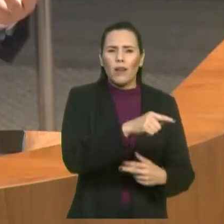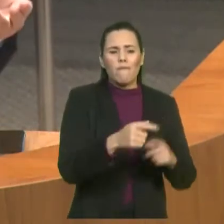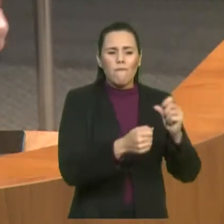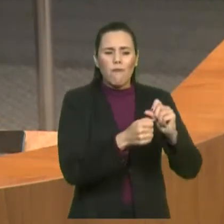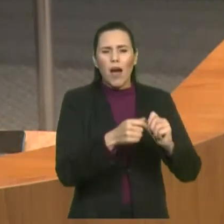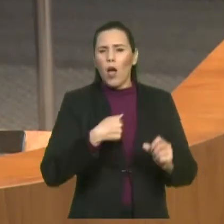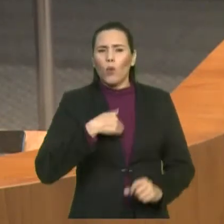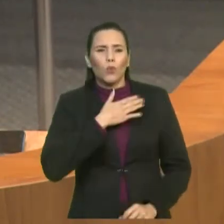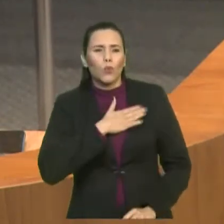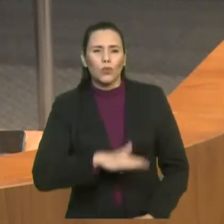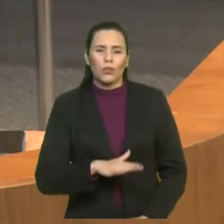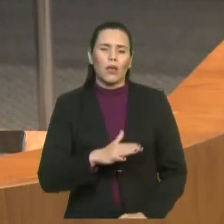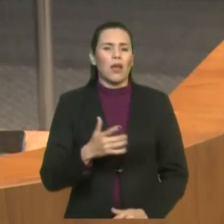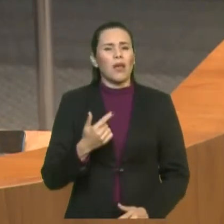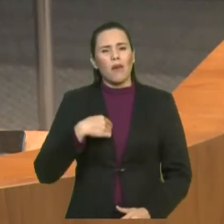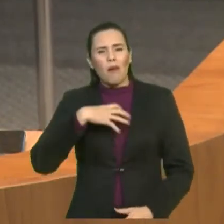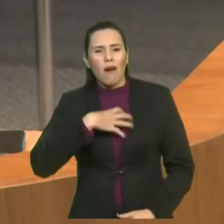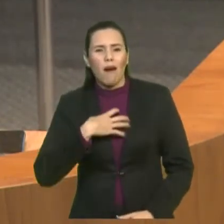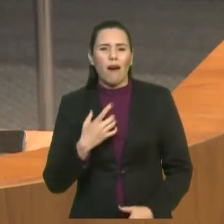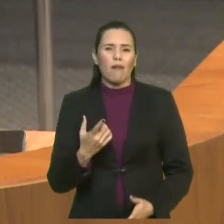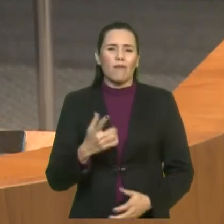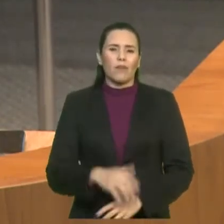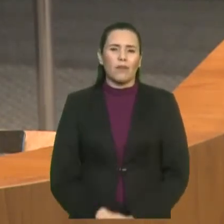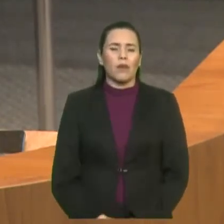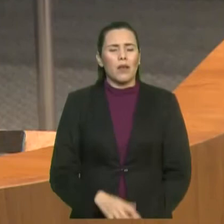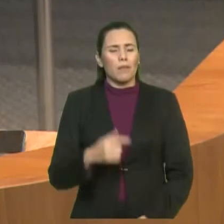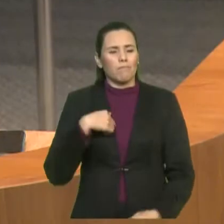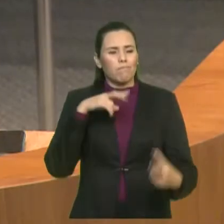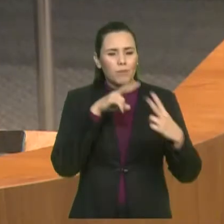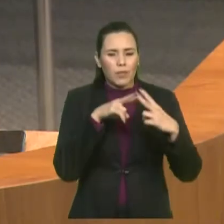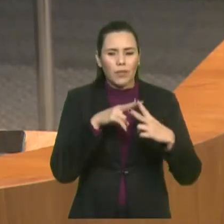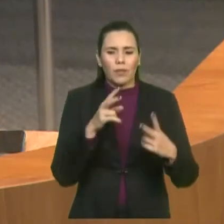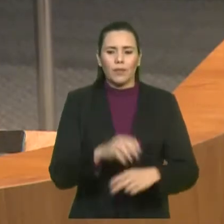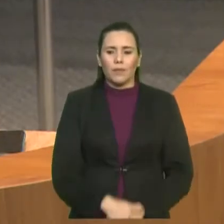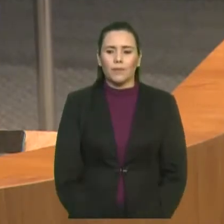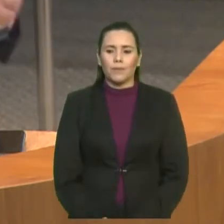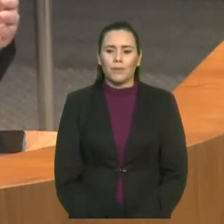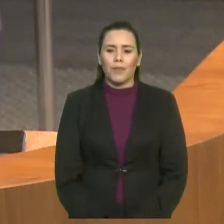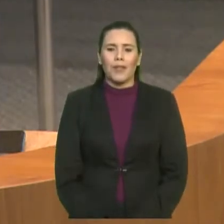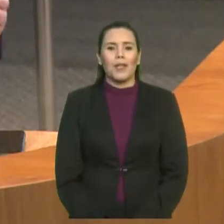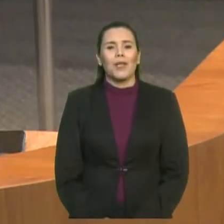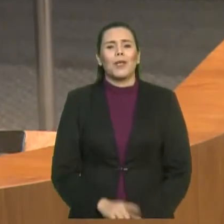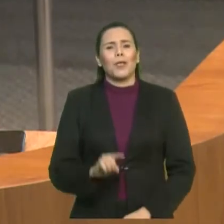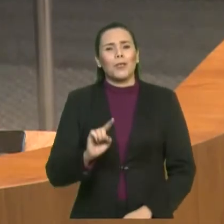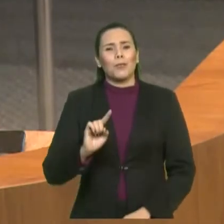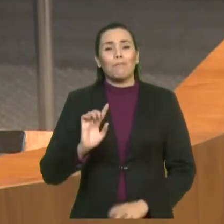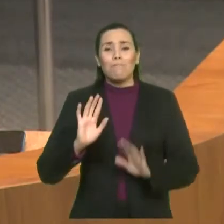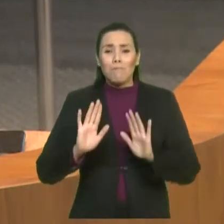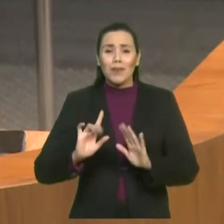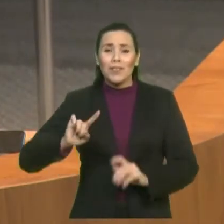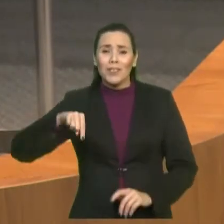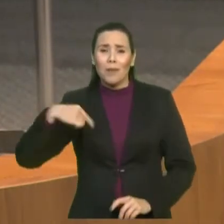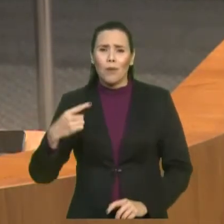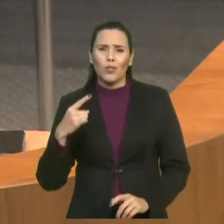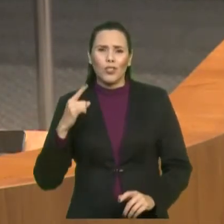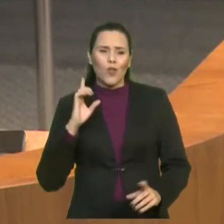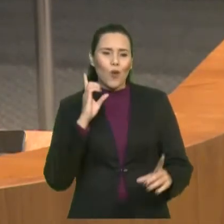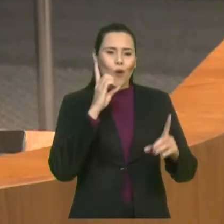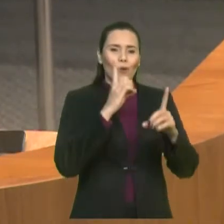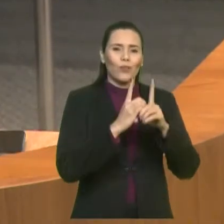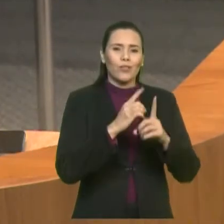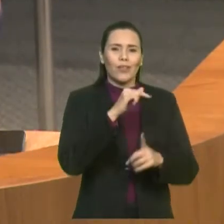Até quando alguém está zangado com o prefeito Edivaldo, que o encontra, ele recebe com um largo sorriso de tal forma que deixa a